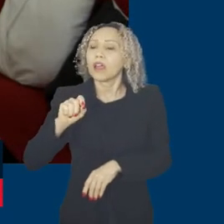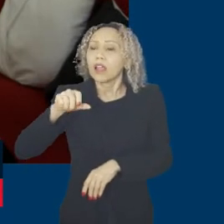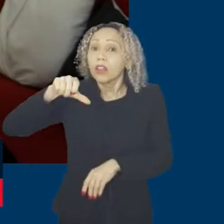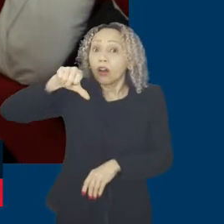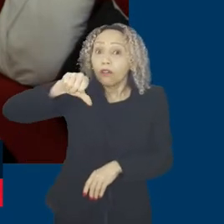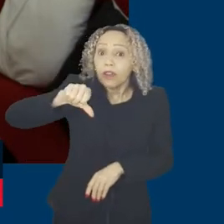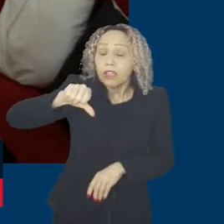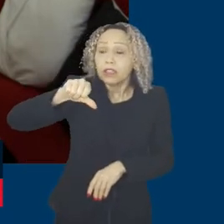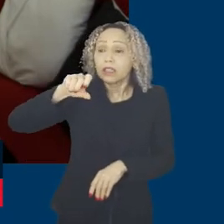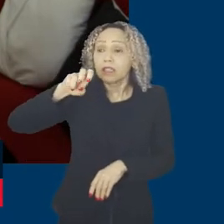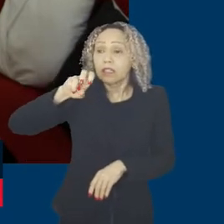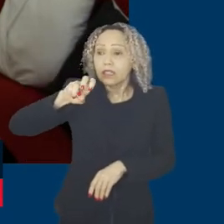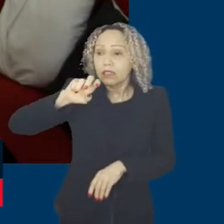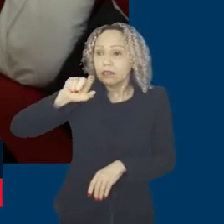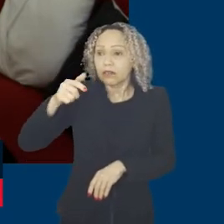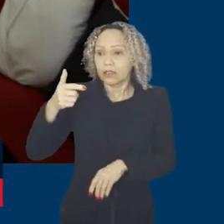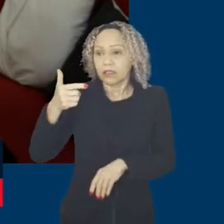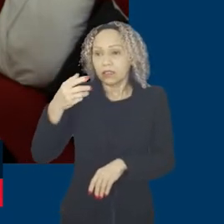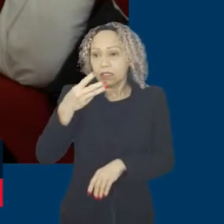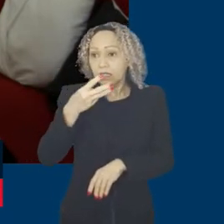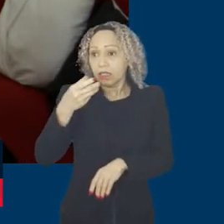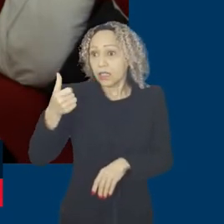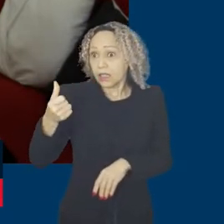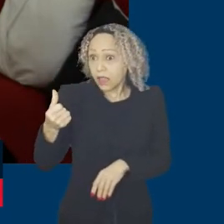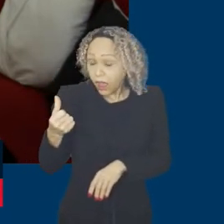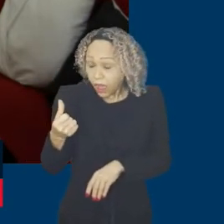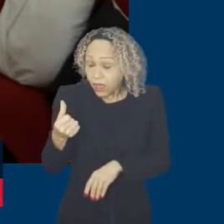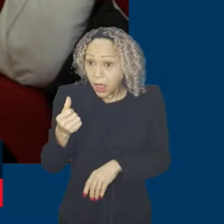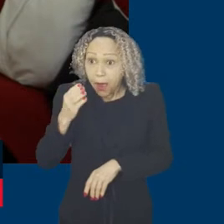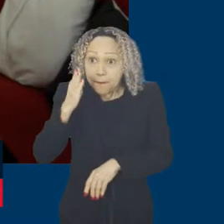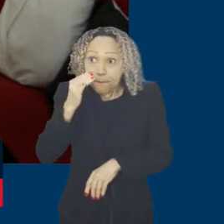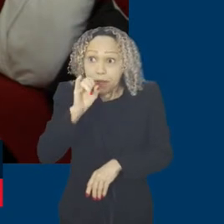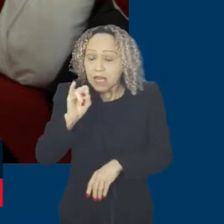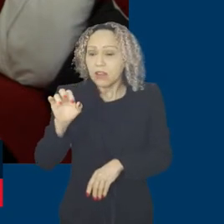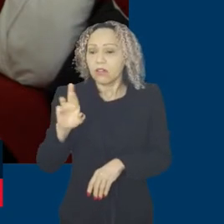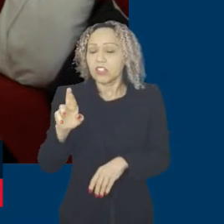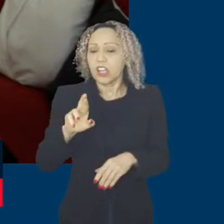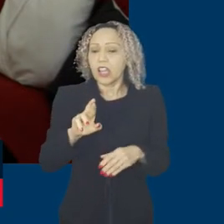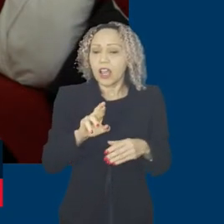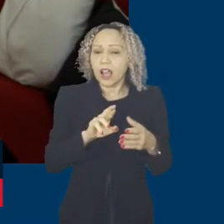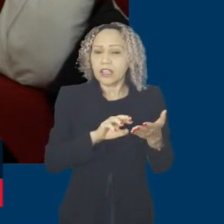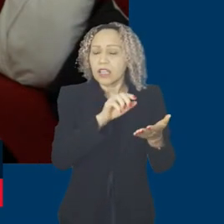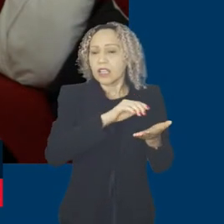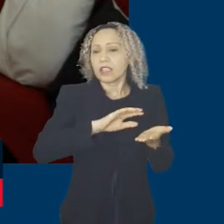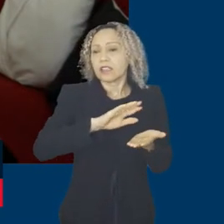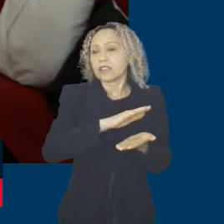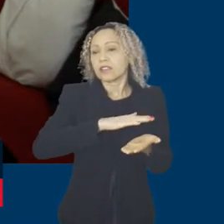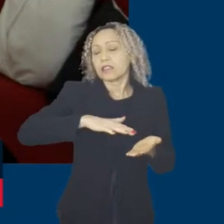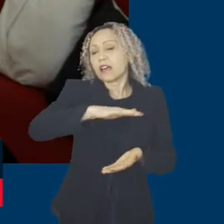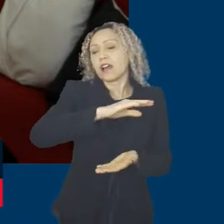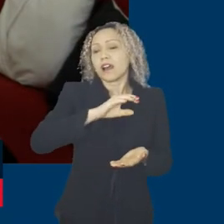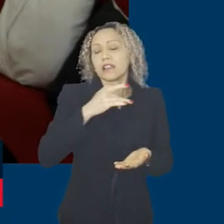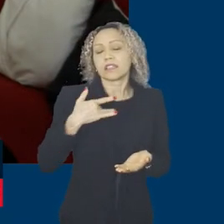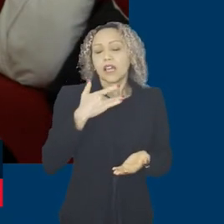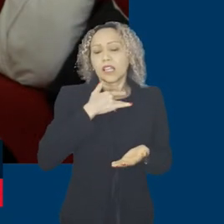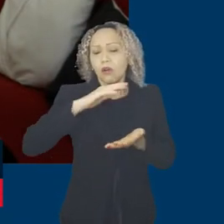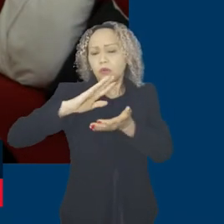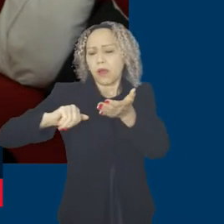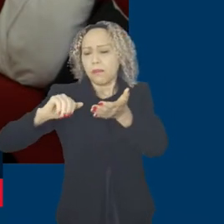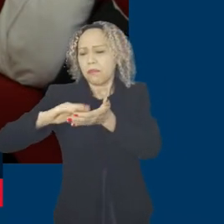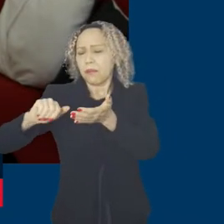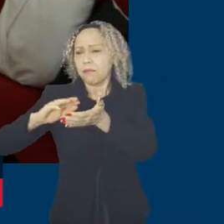de reais do Sistema Único de Saúde em 4 anos, isso entre 2018 e 2022. Isso foi